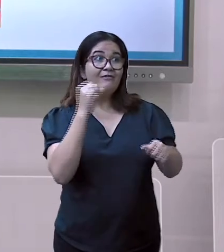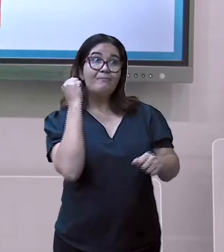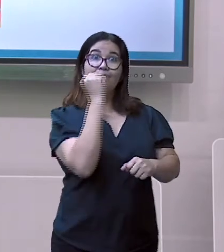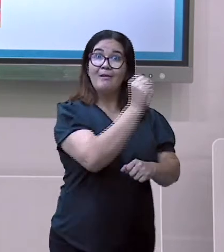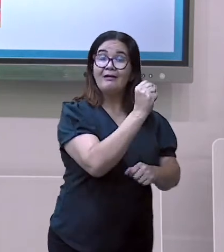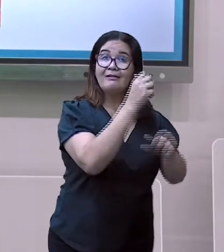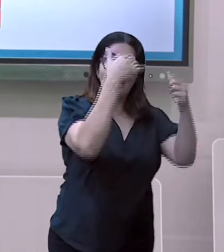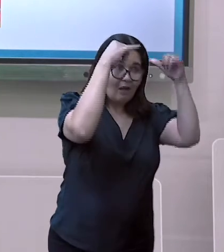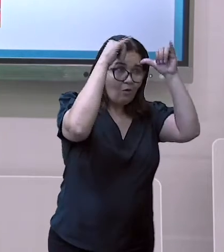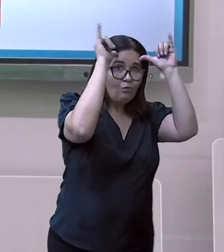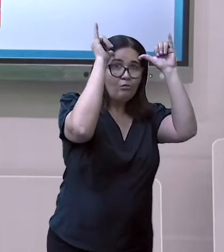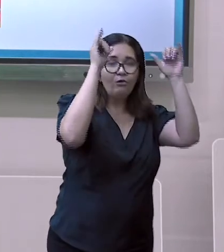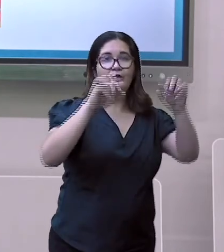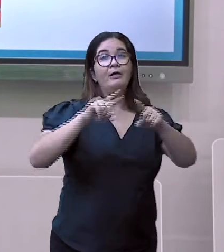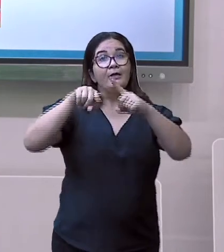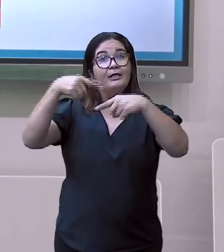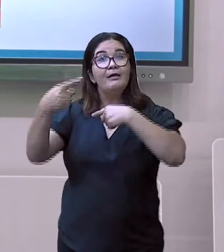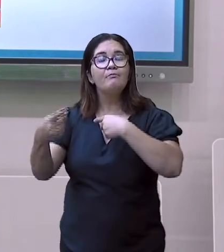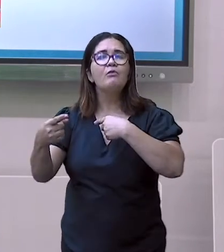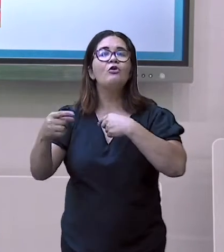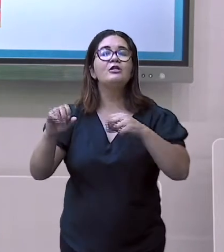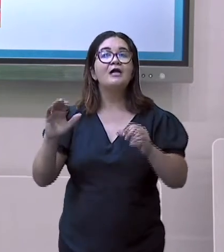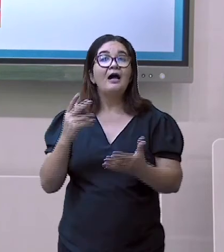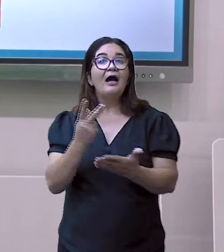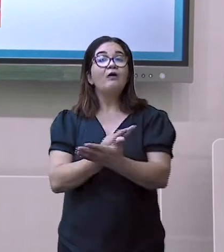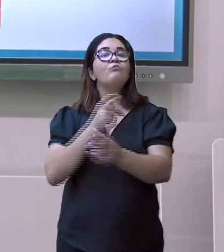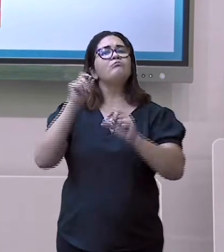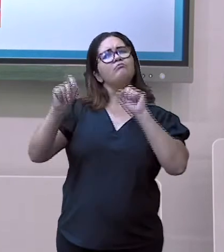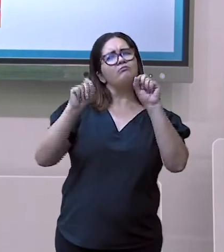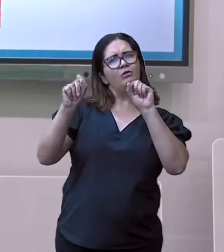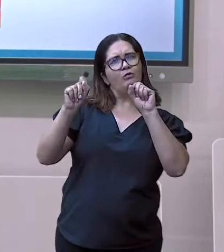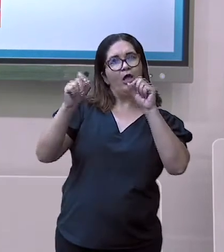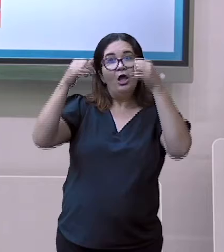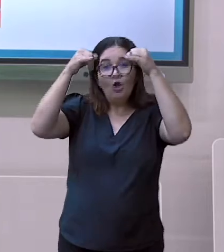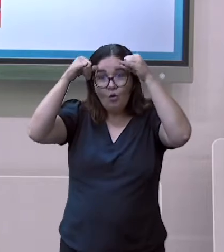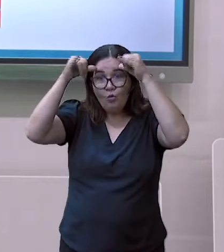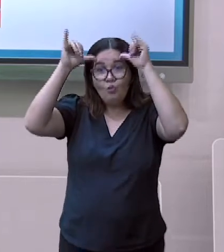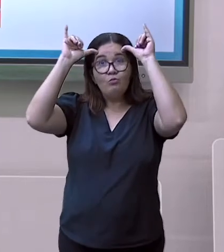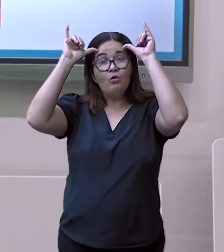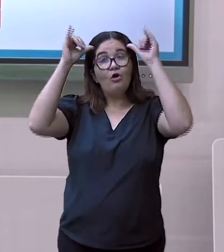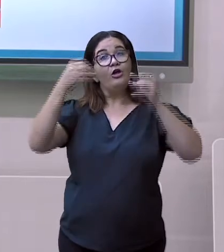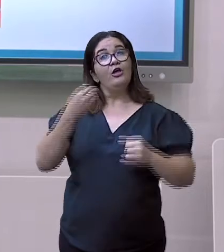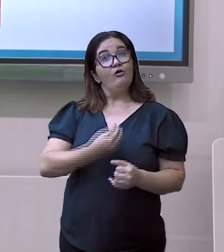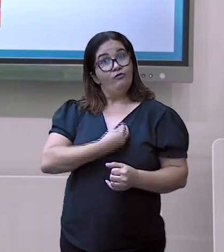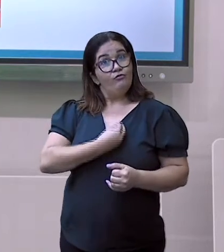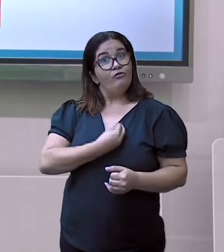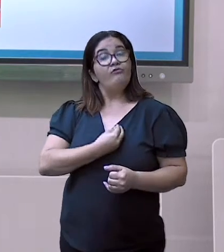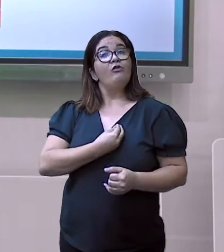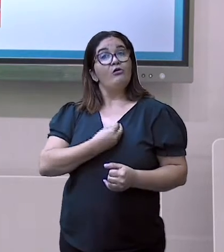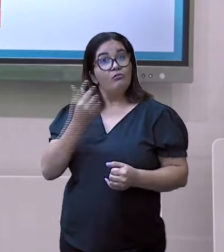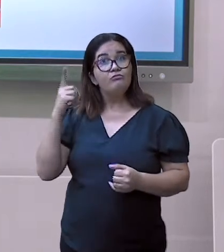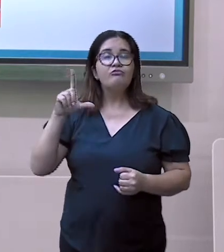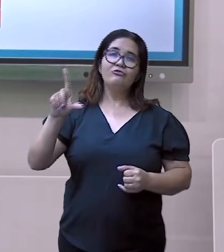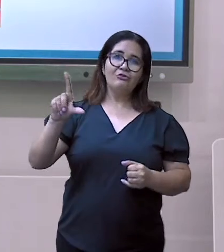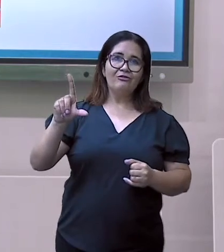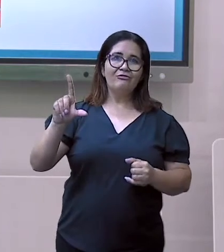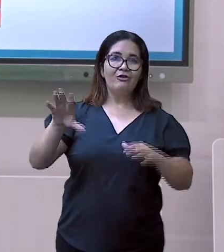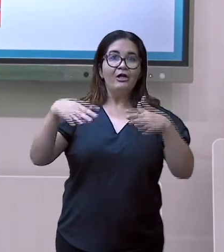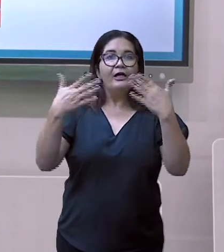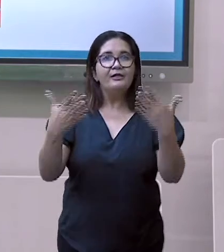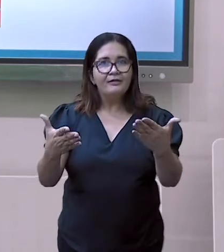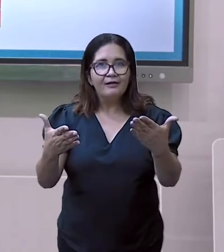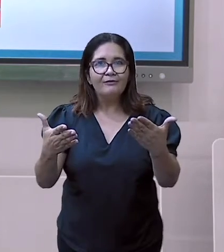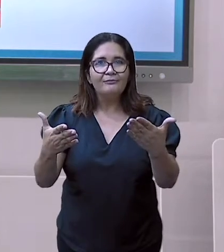típica são as danças, as encenações de personagem e a lenda da festa